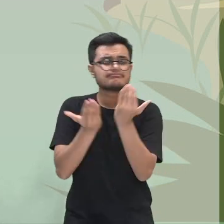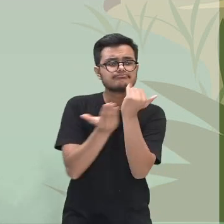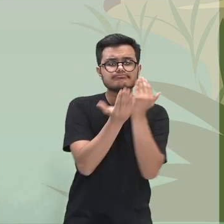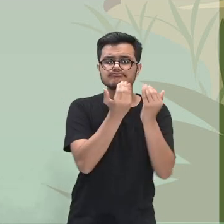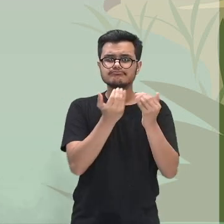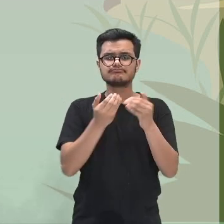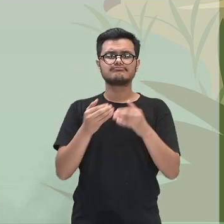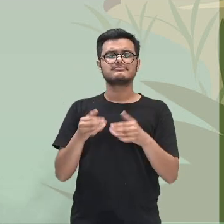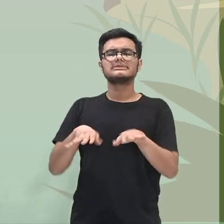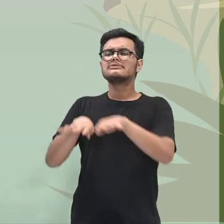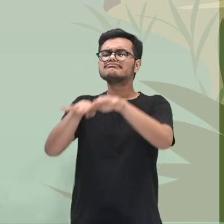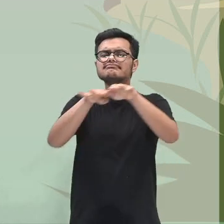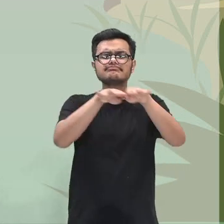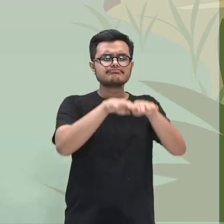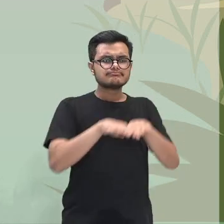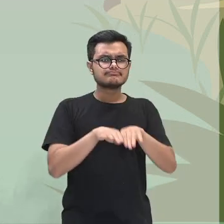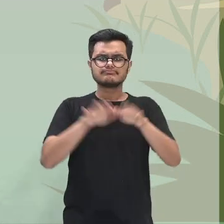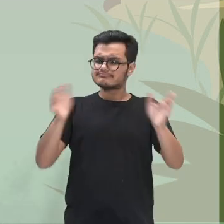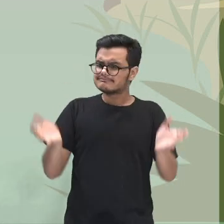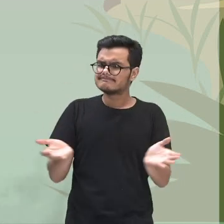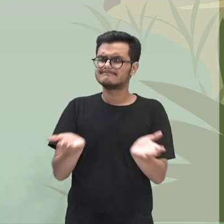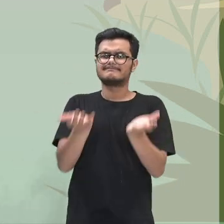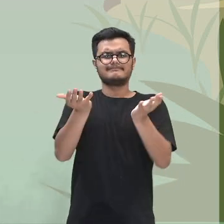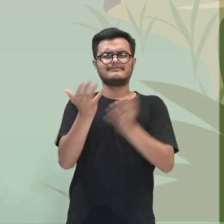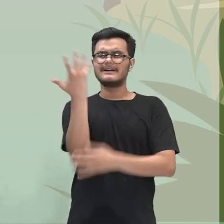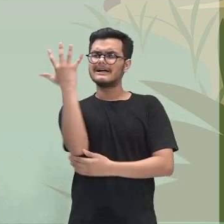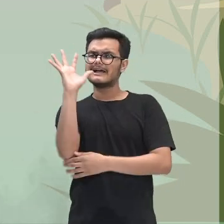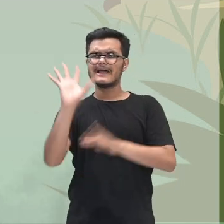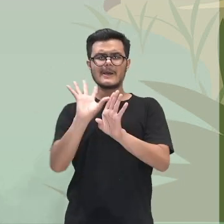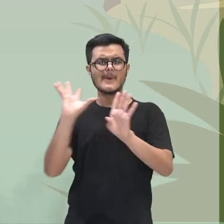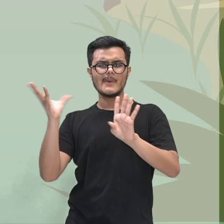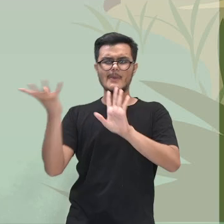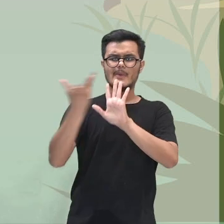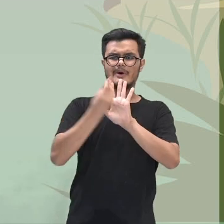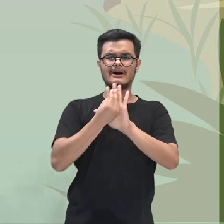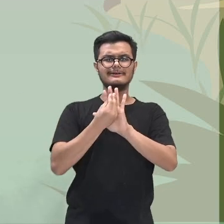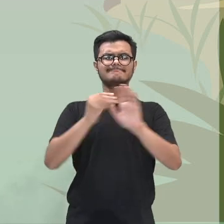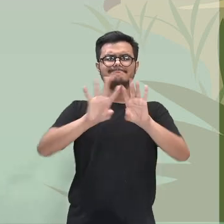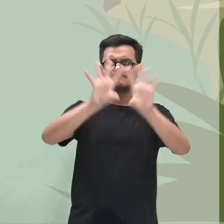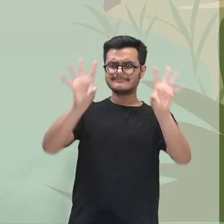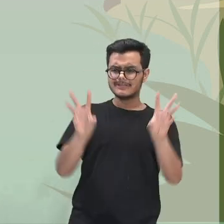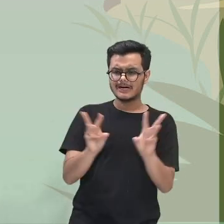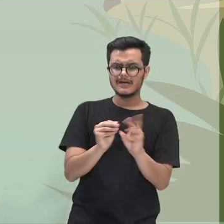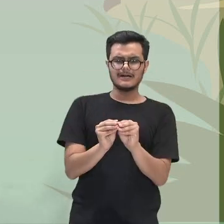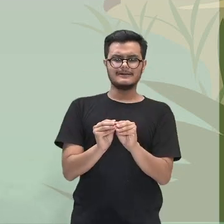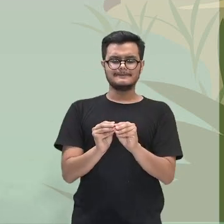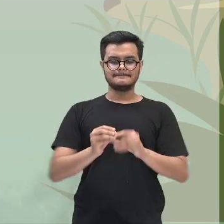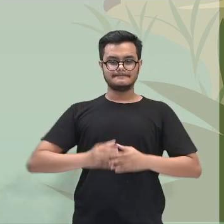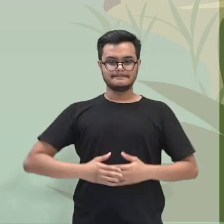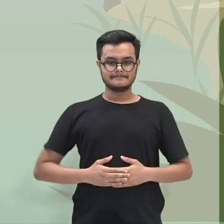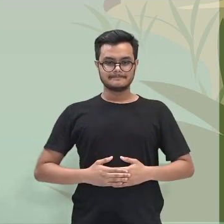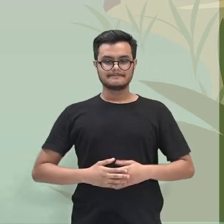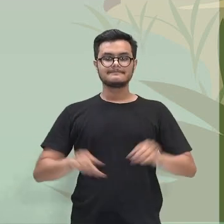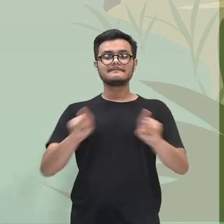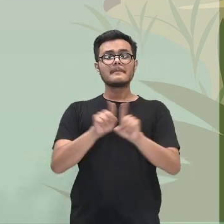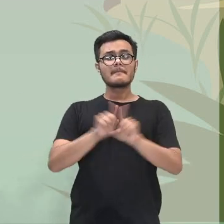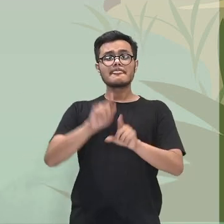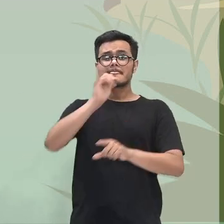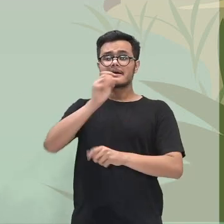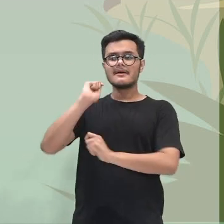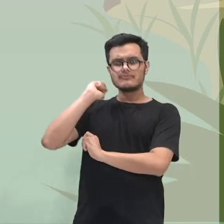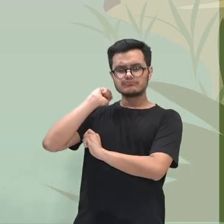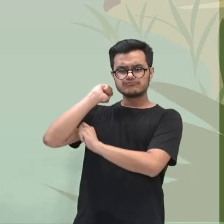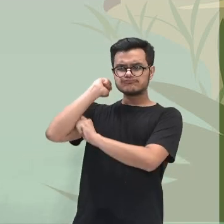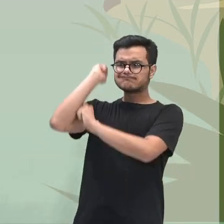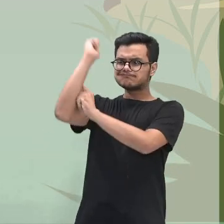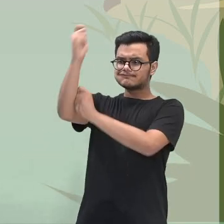harmonia com a biodiversidade local. Além disso, nós vamos ver também a questão da pesca e a